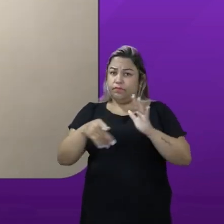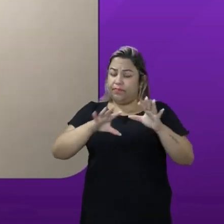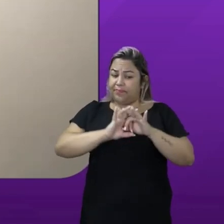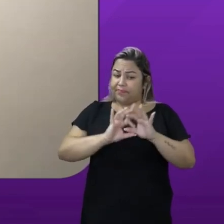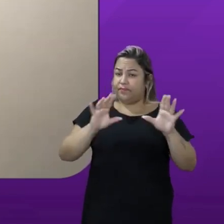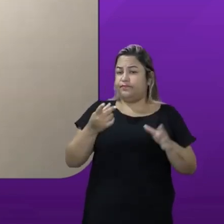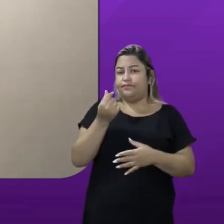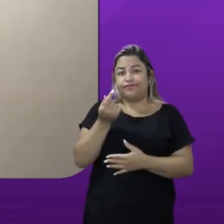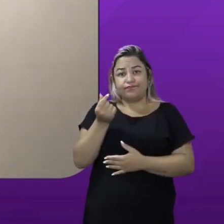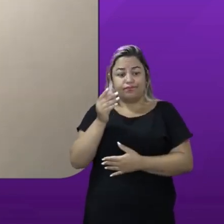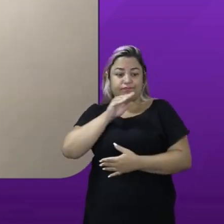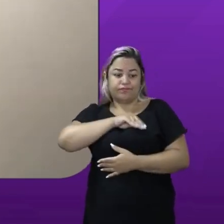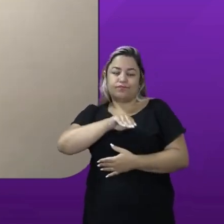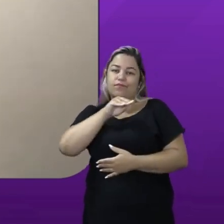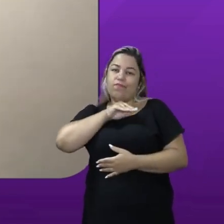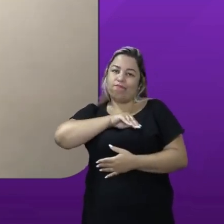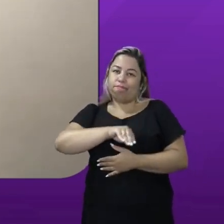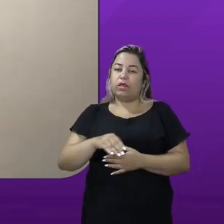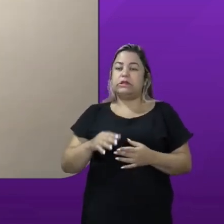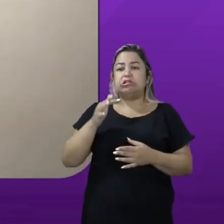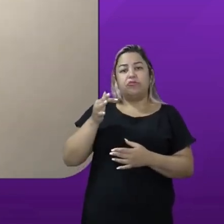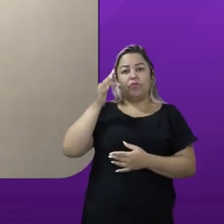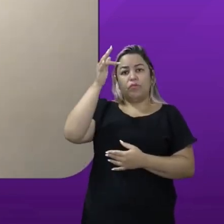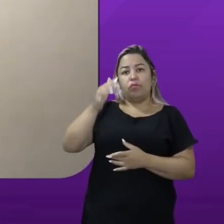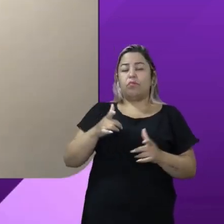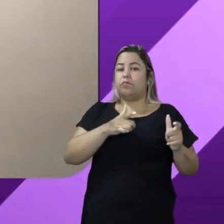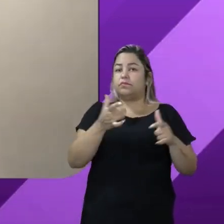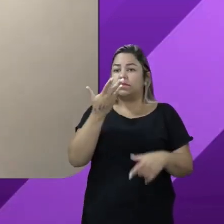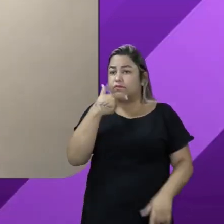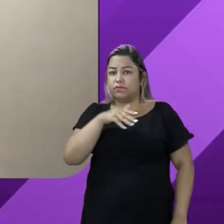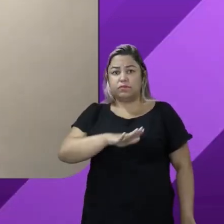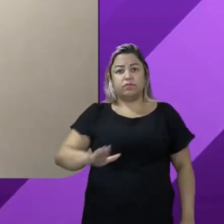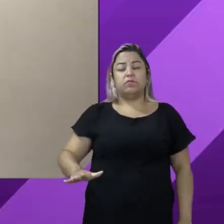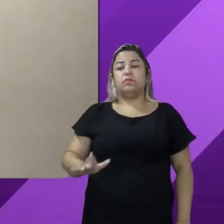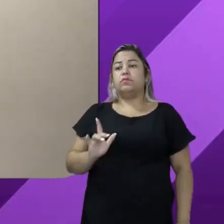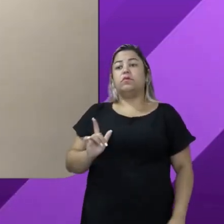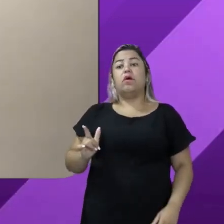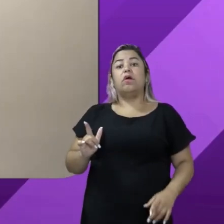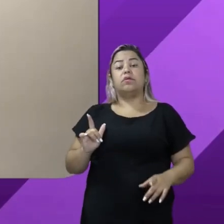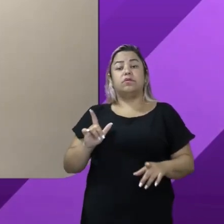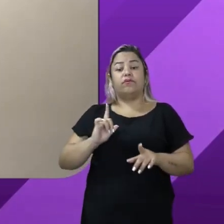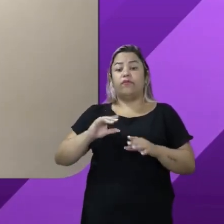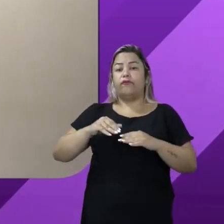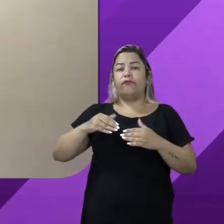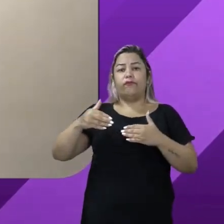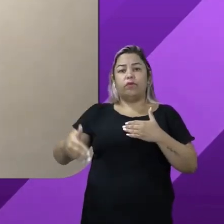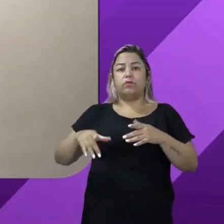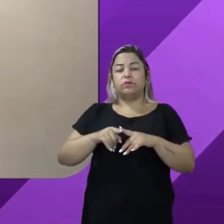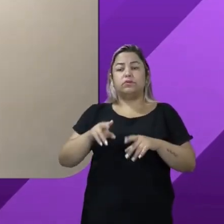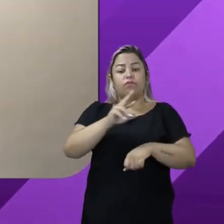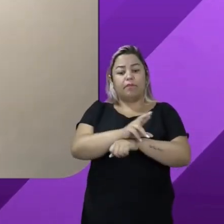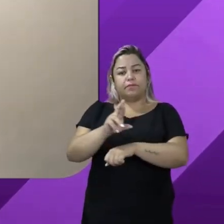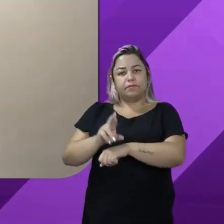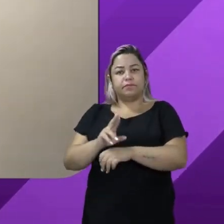autonomia financeira, para um futuro onde nenhuma criança fique sem creche, para um futuro que a gente, né, digamos que erradique uma